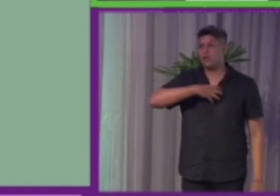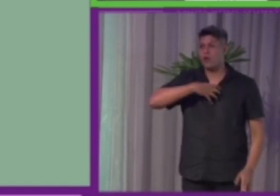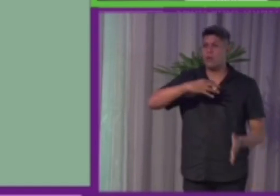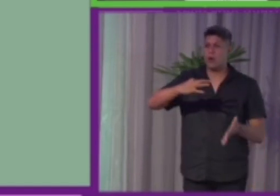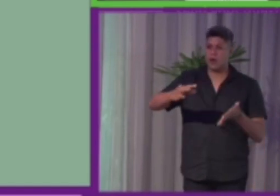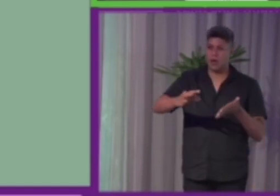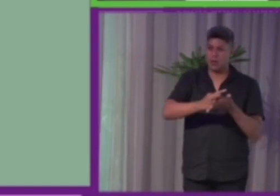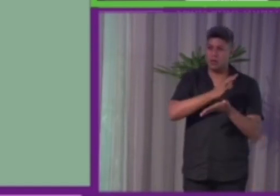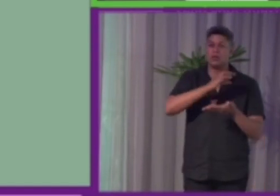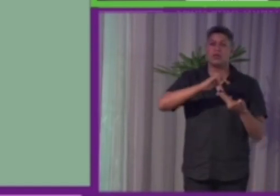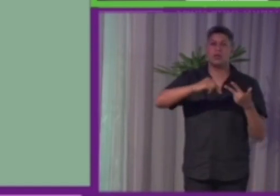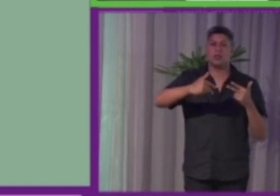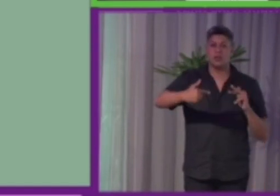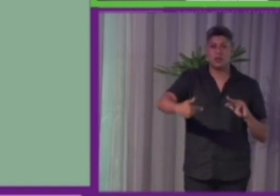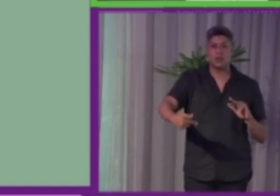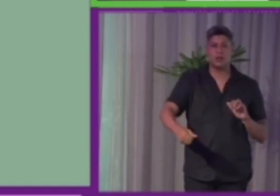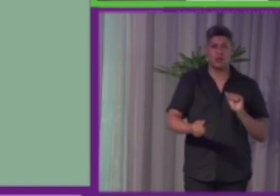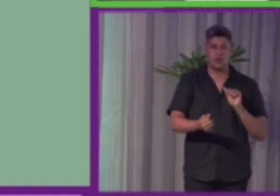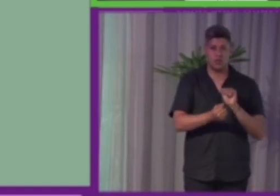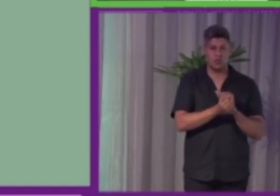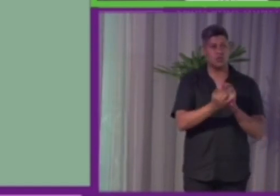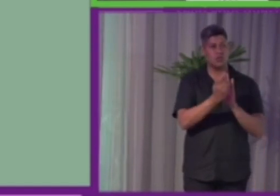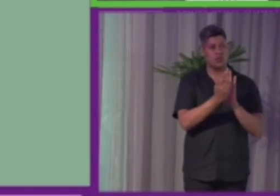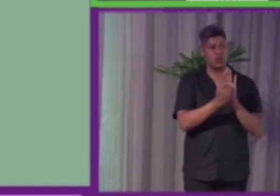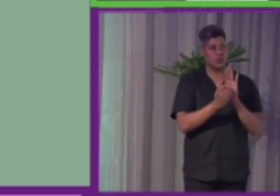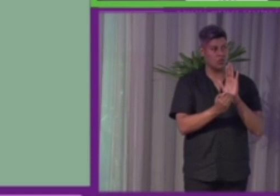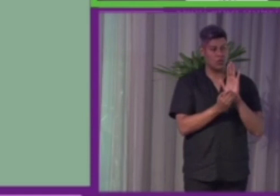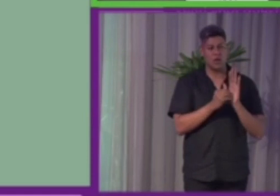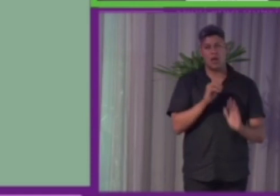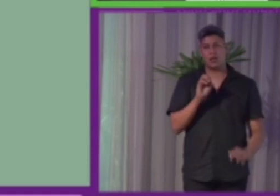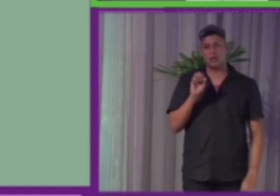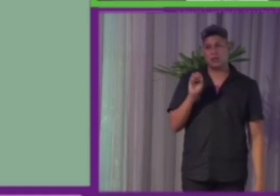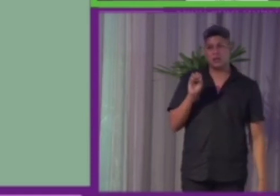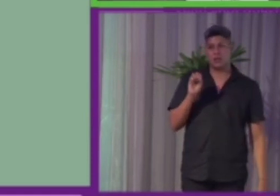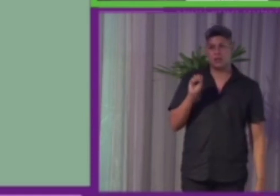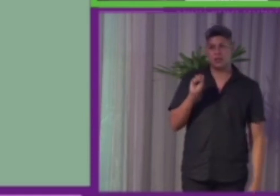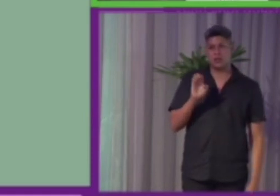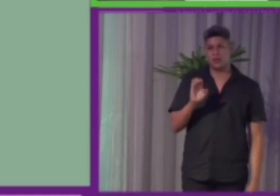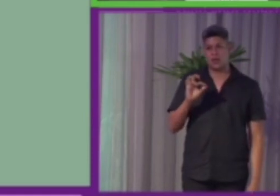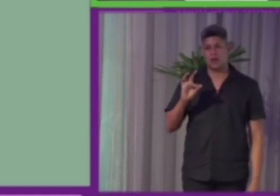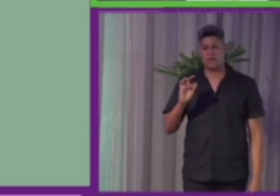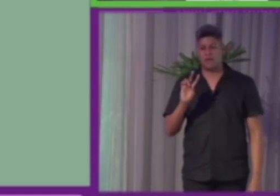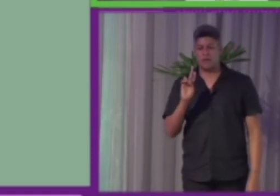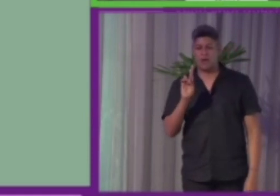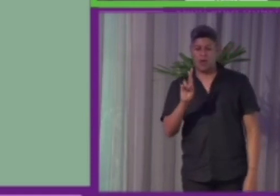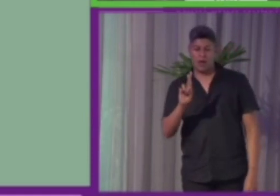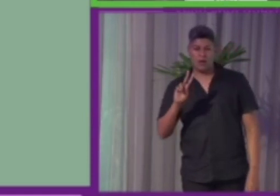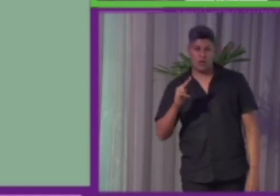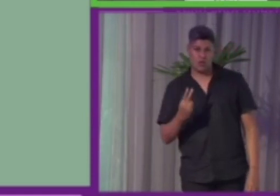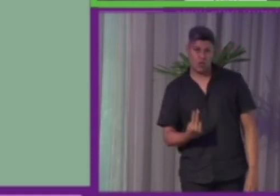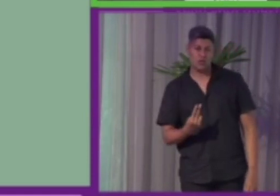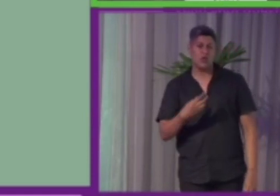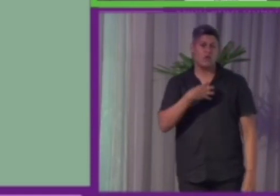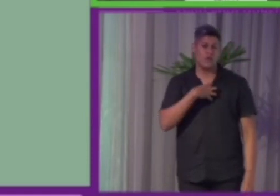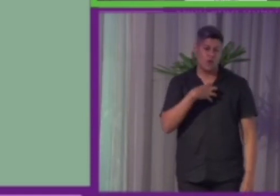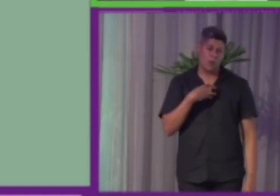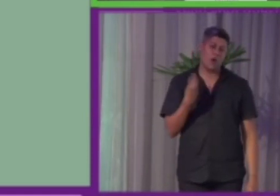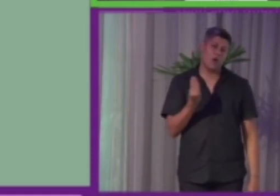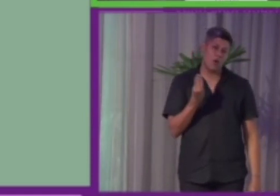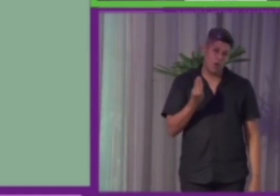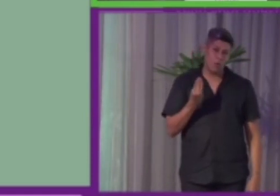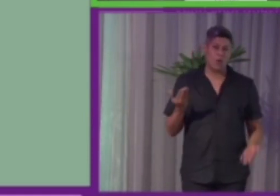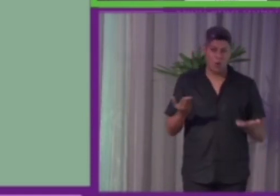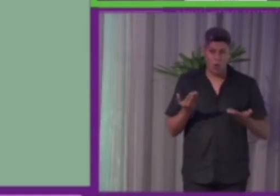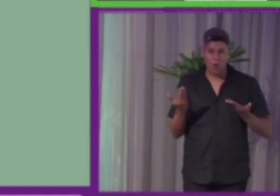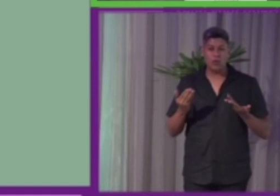a genética de acordo com uma base de dados chamada CFTR2, que fica nos Estados Unidos, de tal forma que hoje os dados de